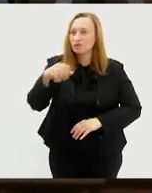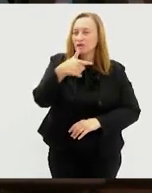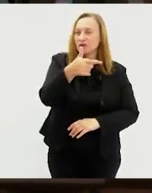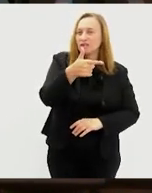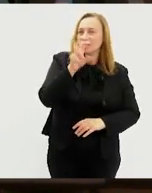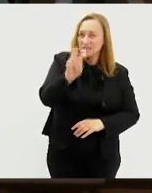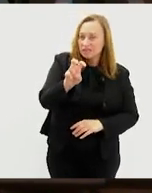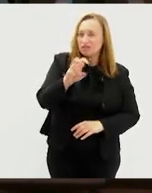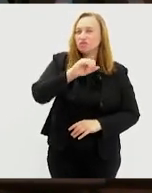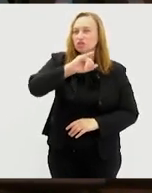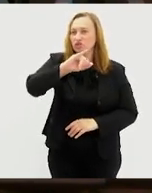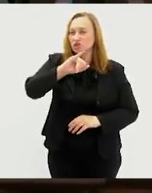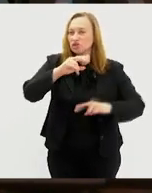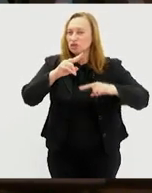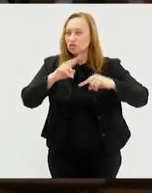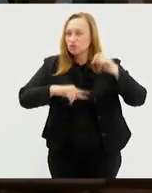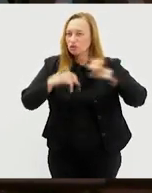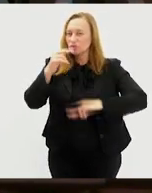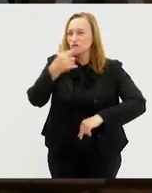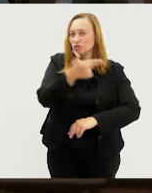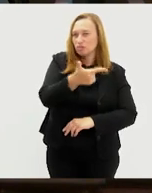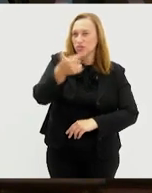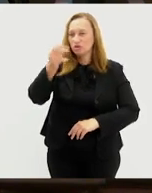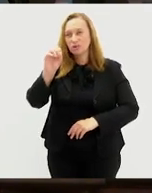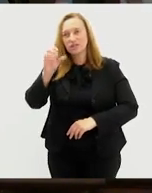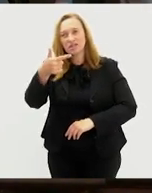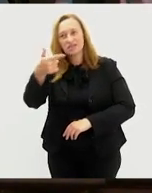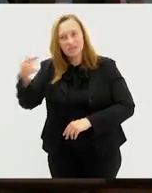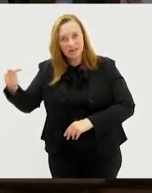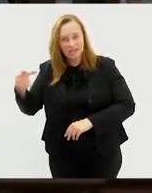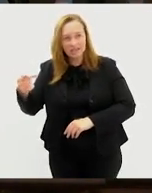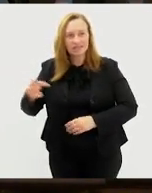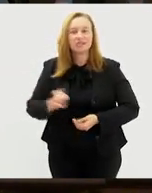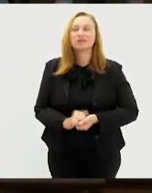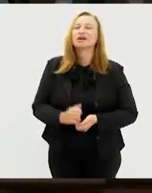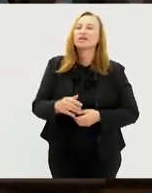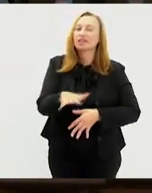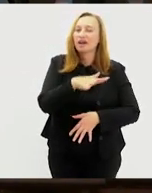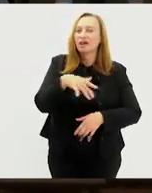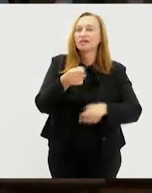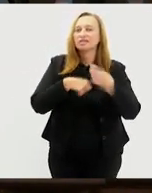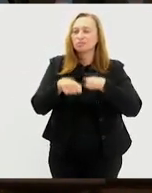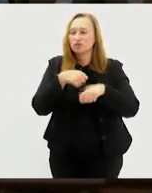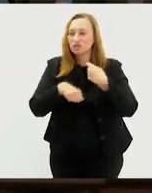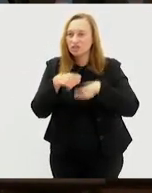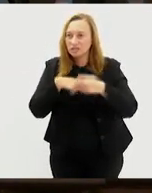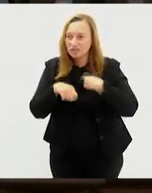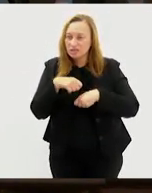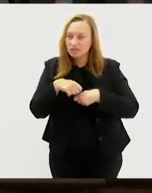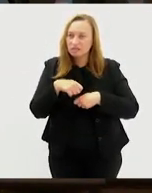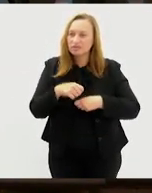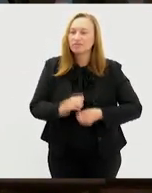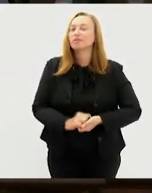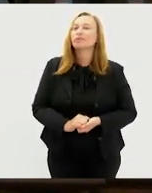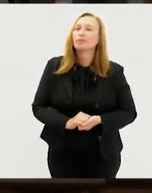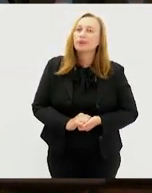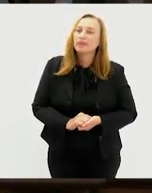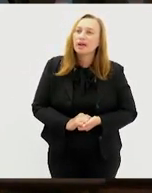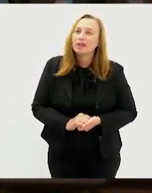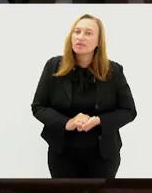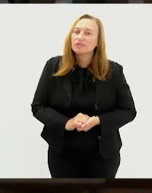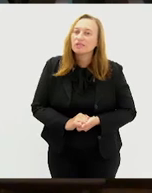estabelece prioridade de tramitação aos processos e procedimento administrativo que Figure como parte ou